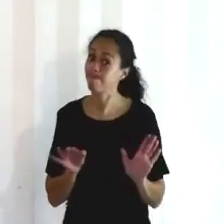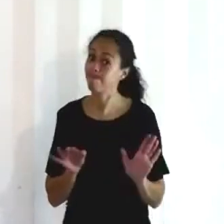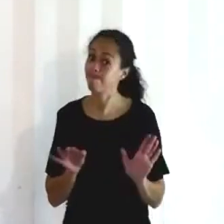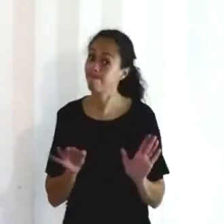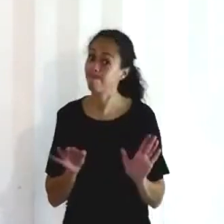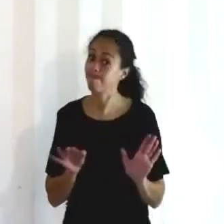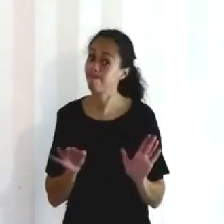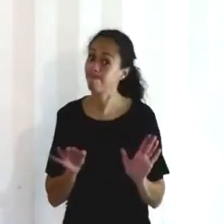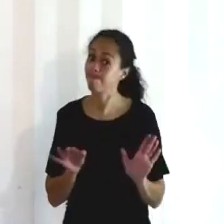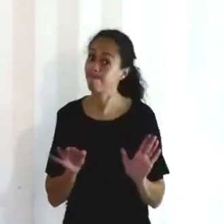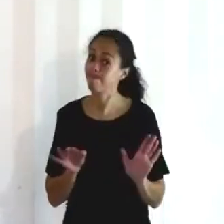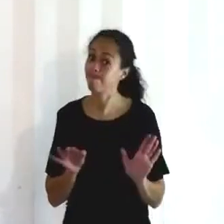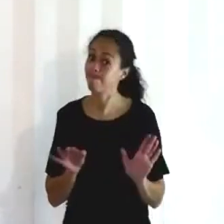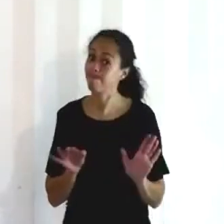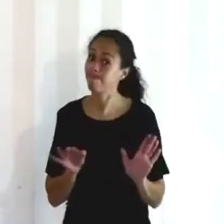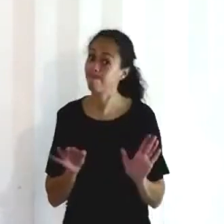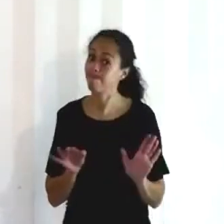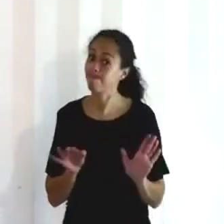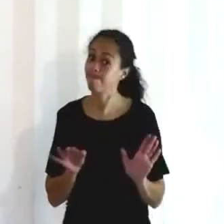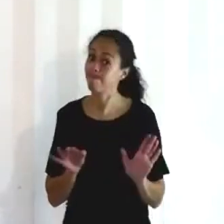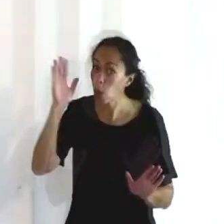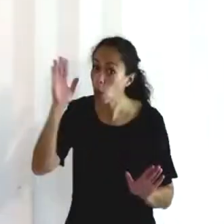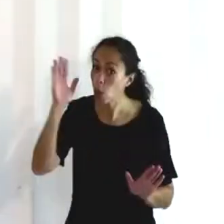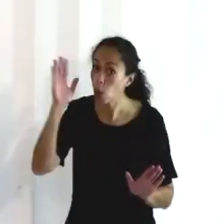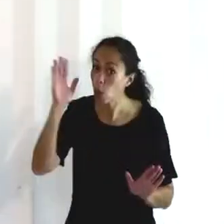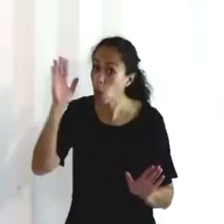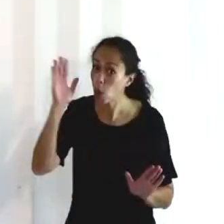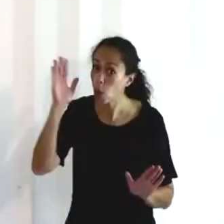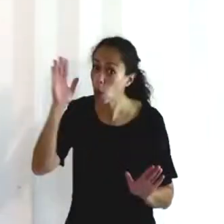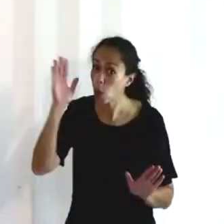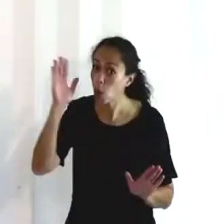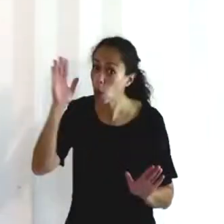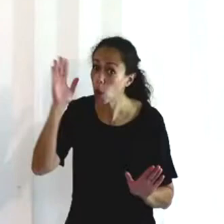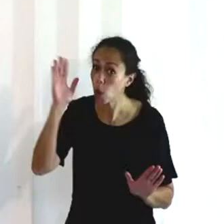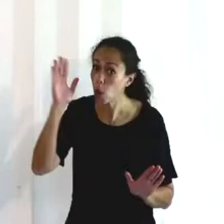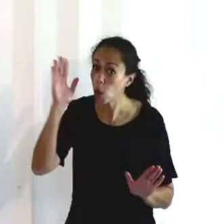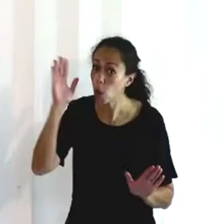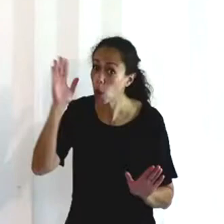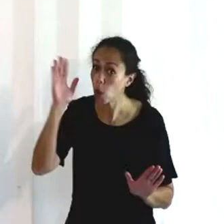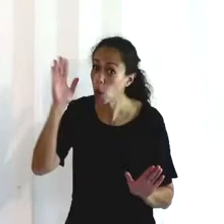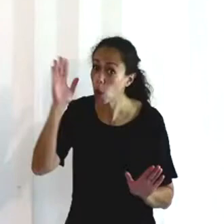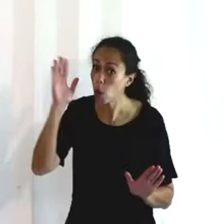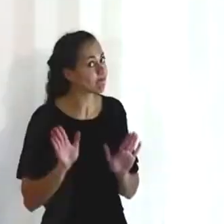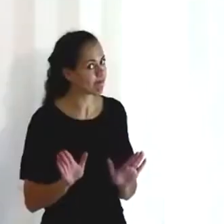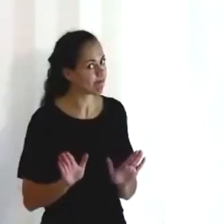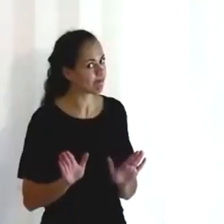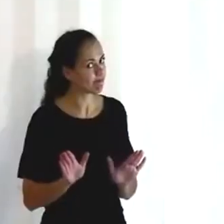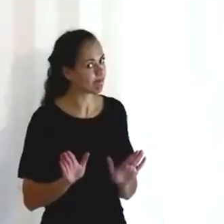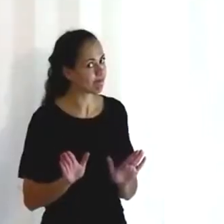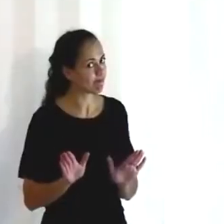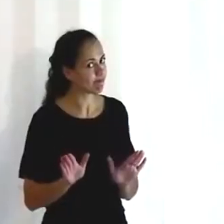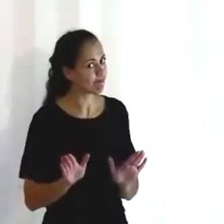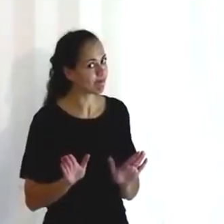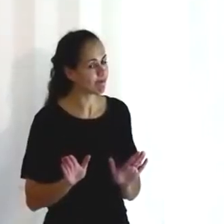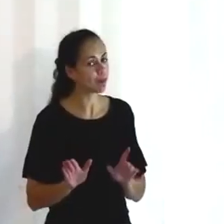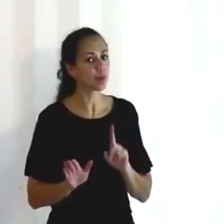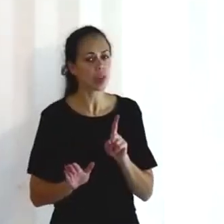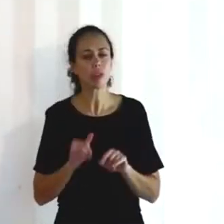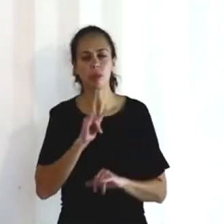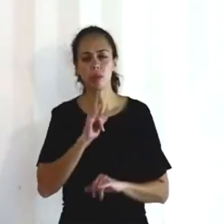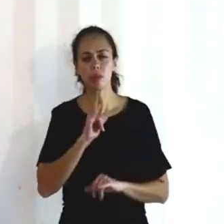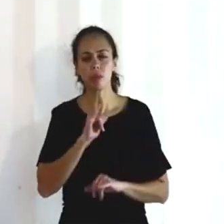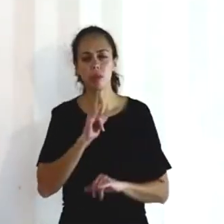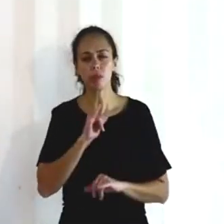Deus exercitar justiça na vida deles. A minha oração e a aplicação dessa parábola é, eu e